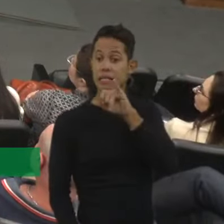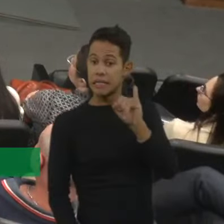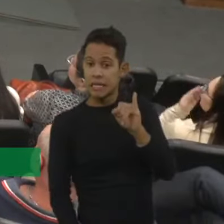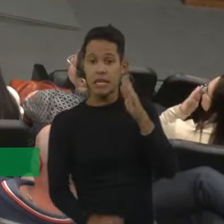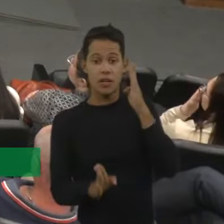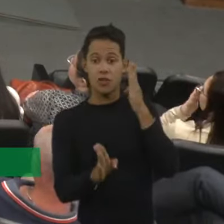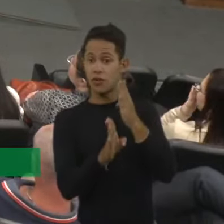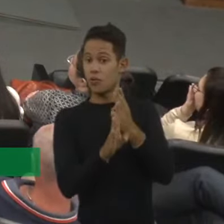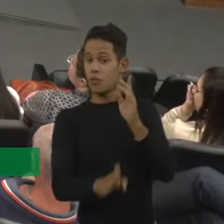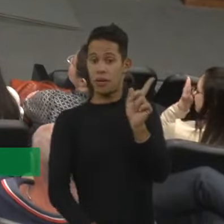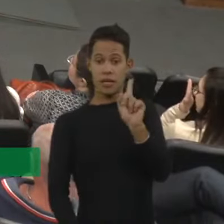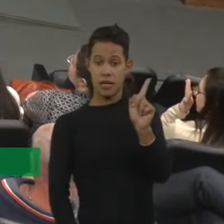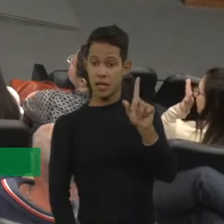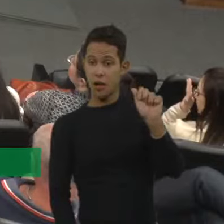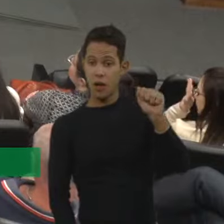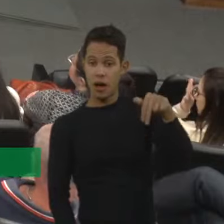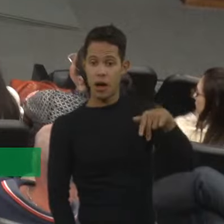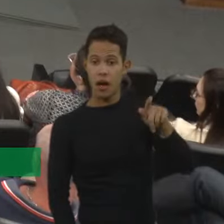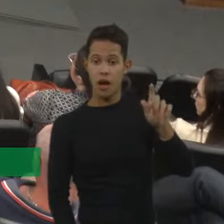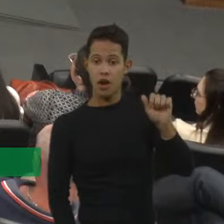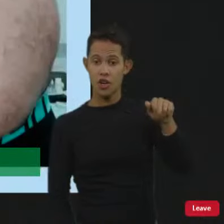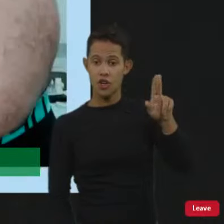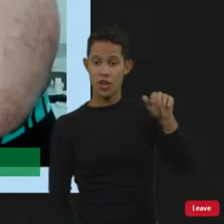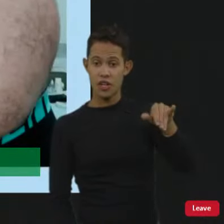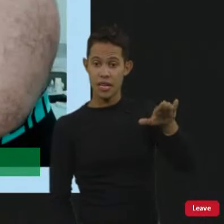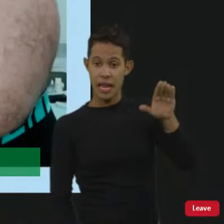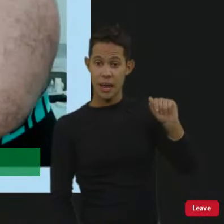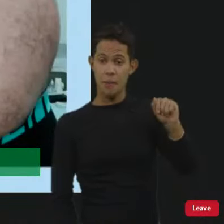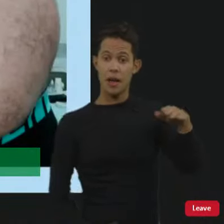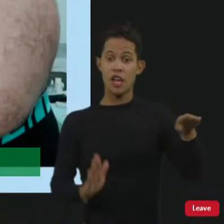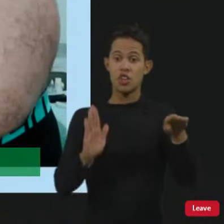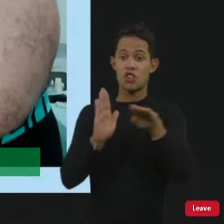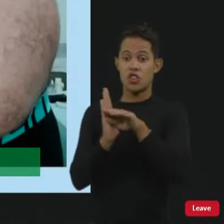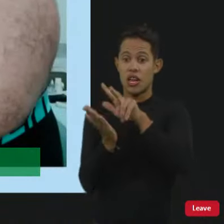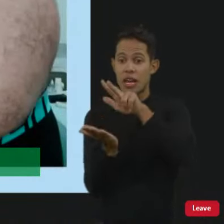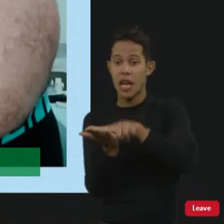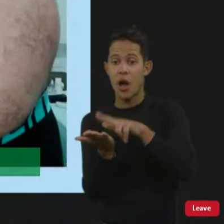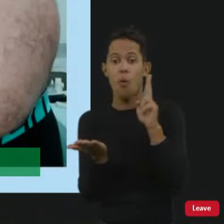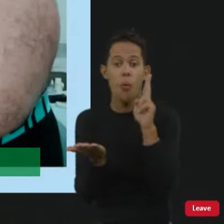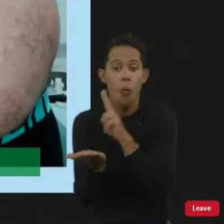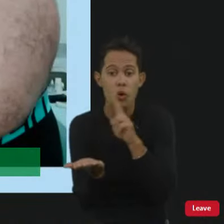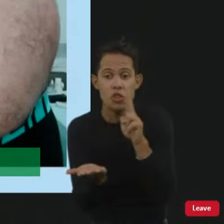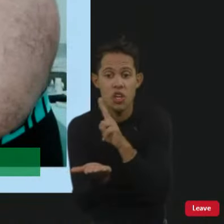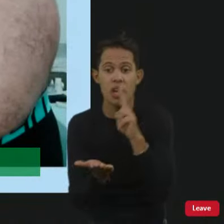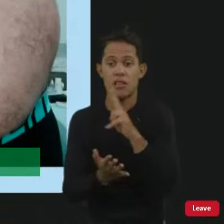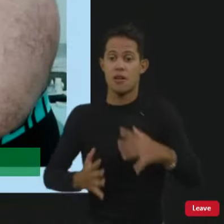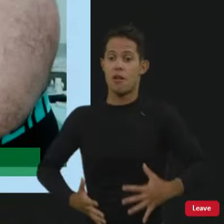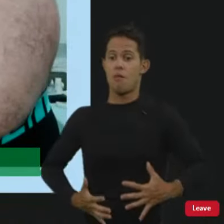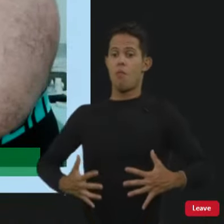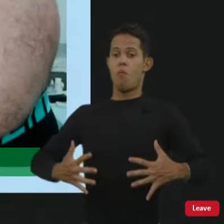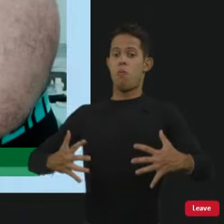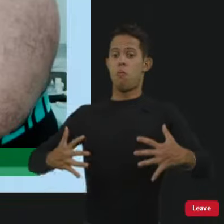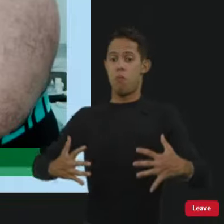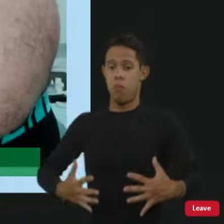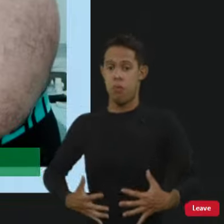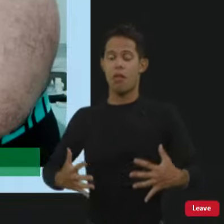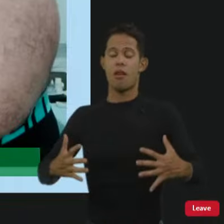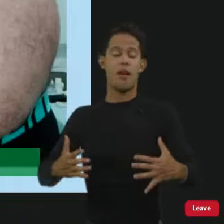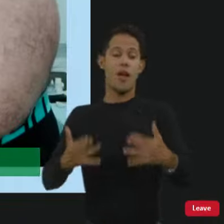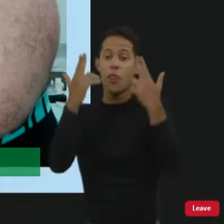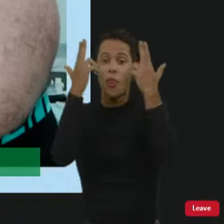eles chegam com uma emergência com dor abdominal, com o abdômen assim distendido, é muito comum o